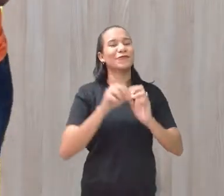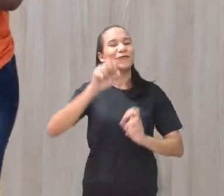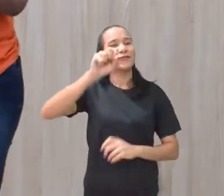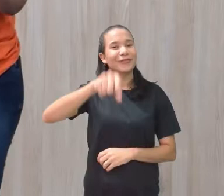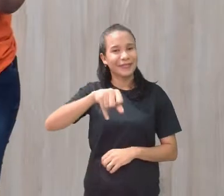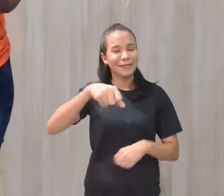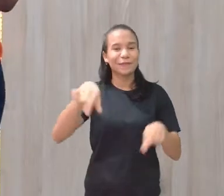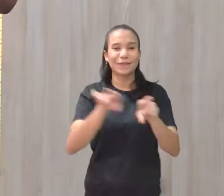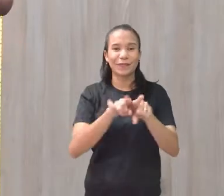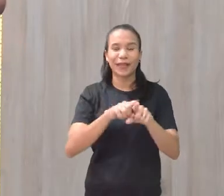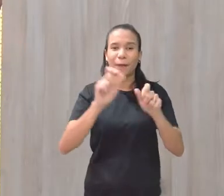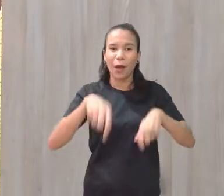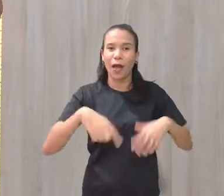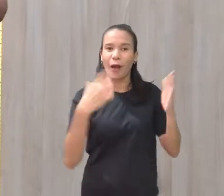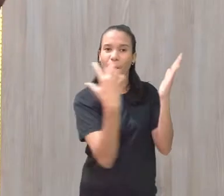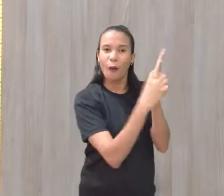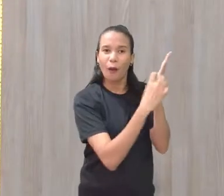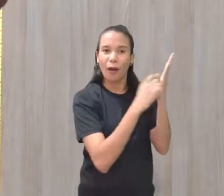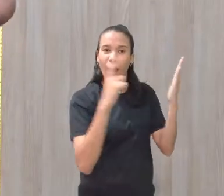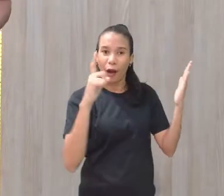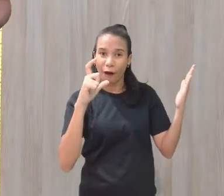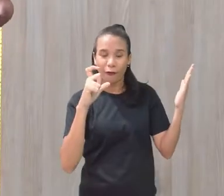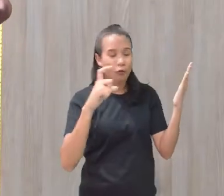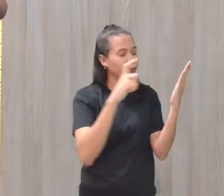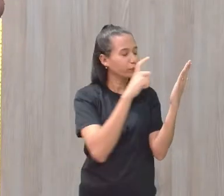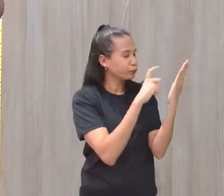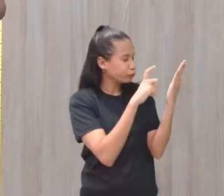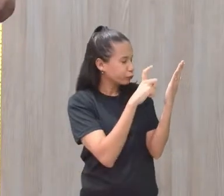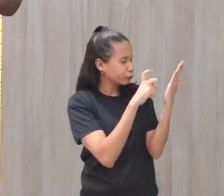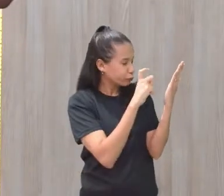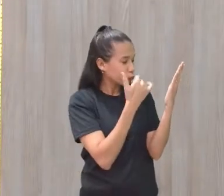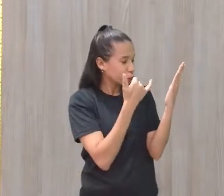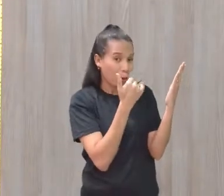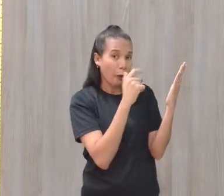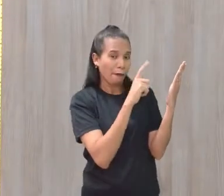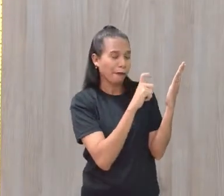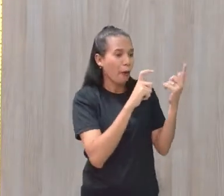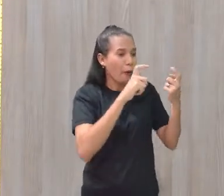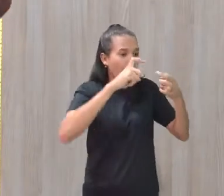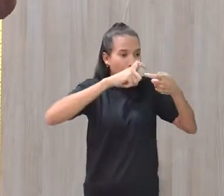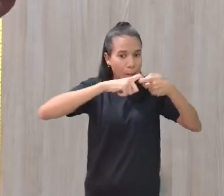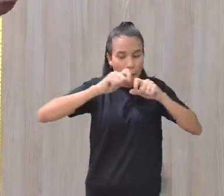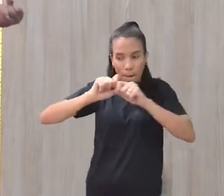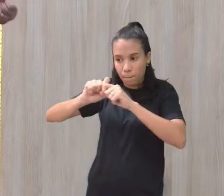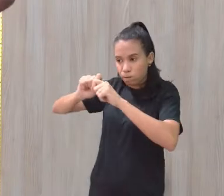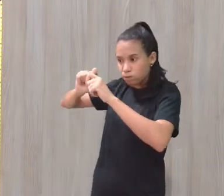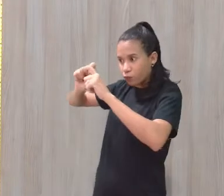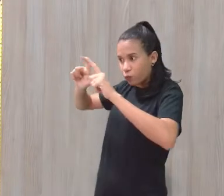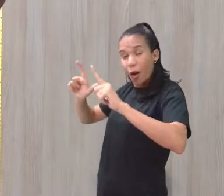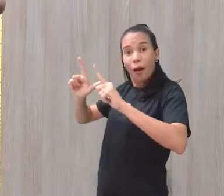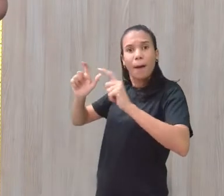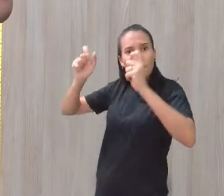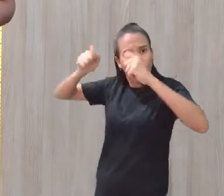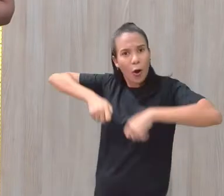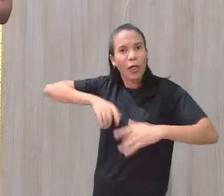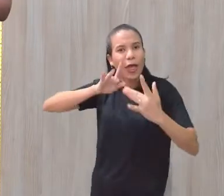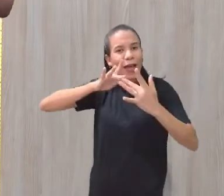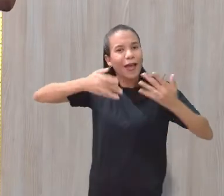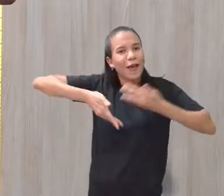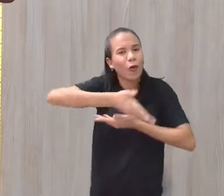E a gente pode baixar aí o aplicativo do Educa Recife. Você pode interagir com a gente, por